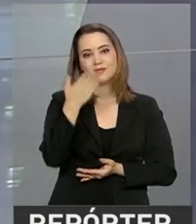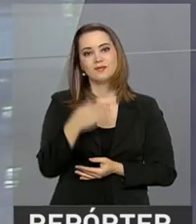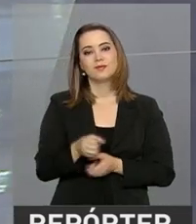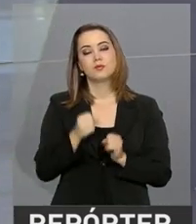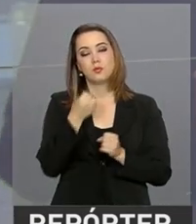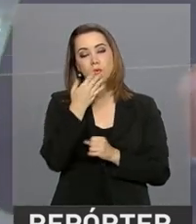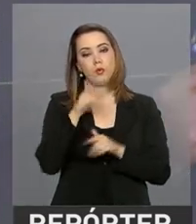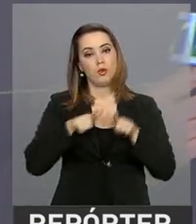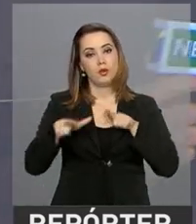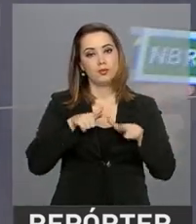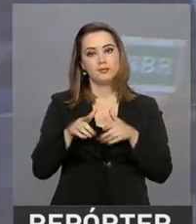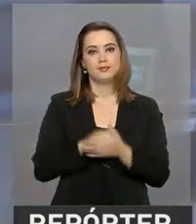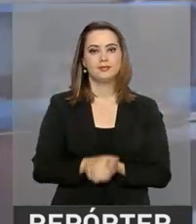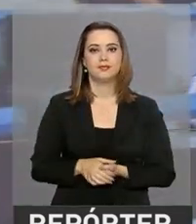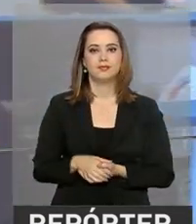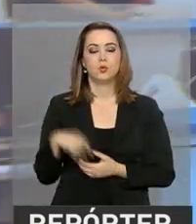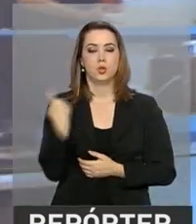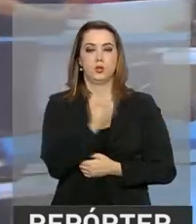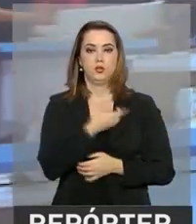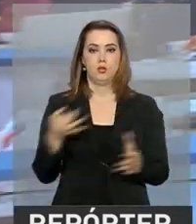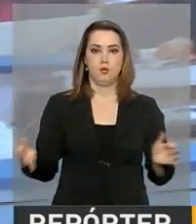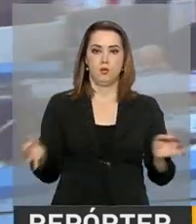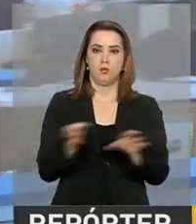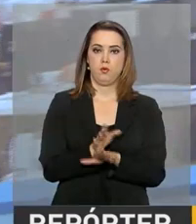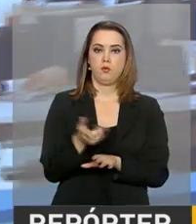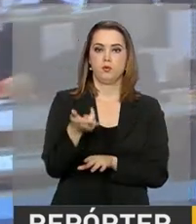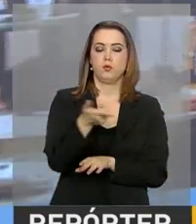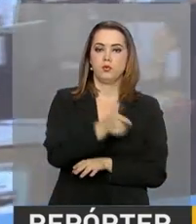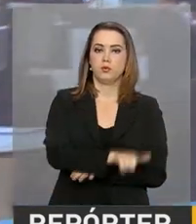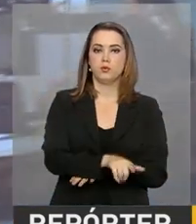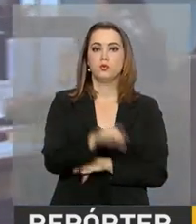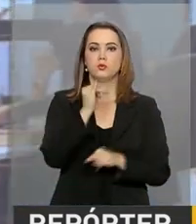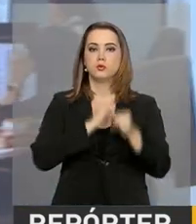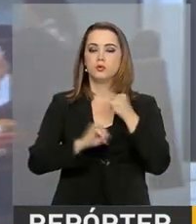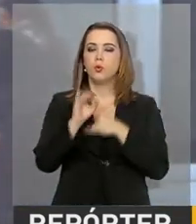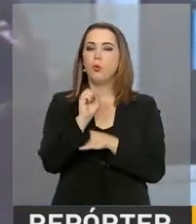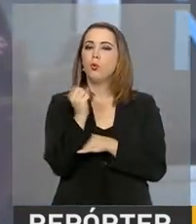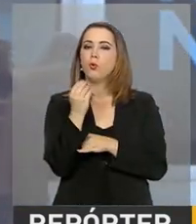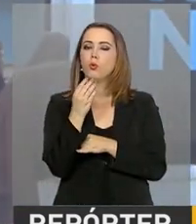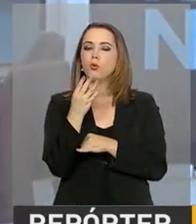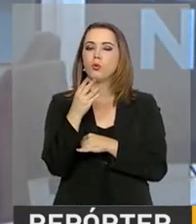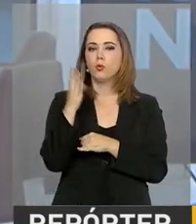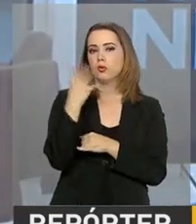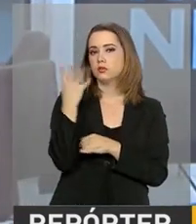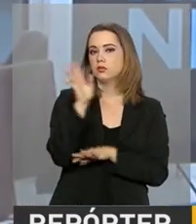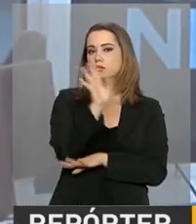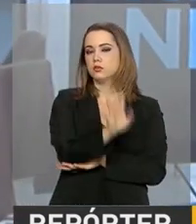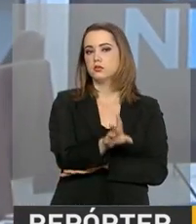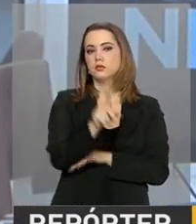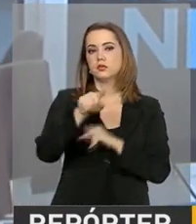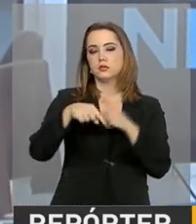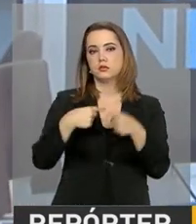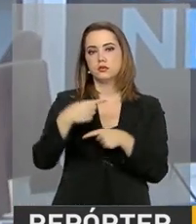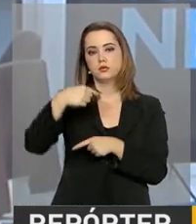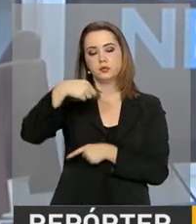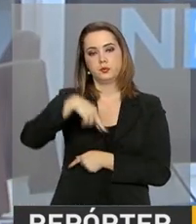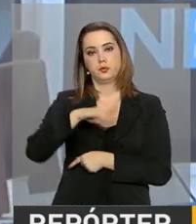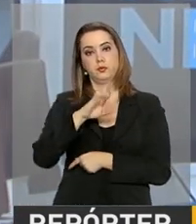trabalho. E nós ficamos por aqui. Voltamos a qualquer momento com outras informações ou às 16h na próxima